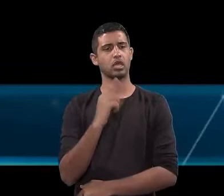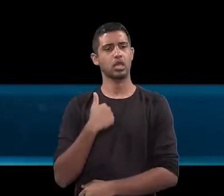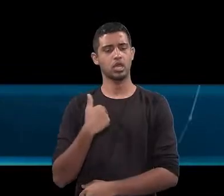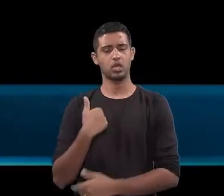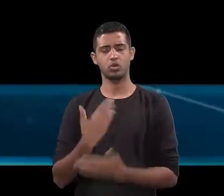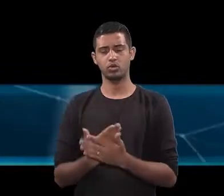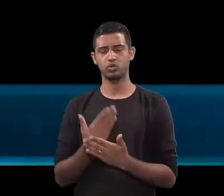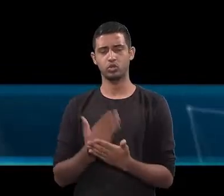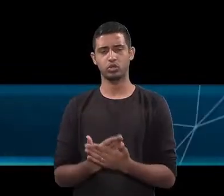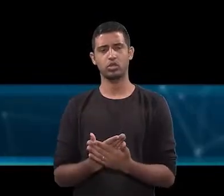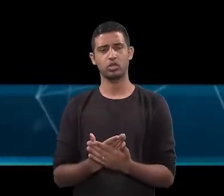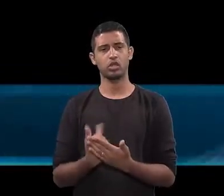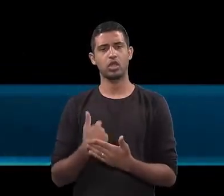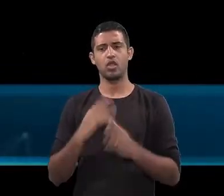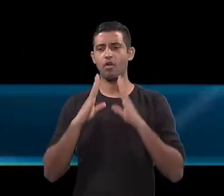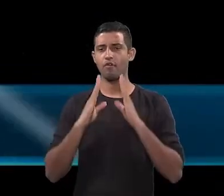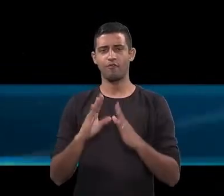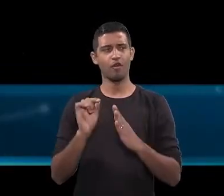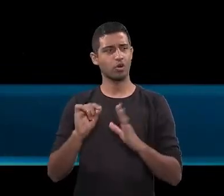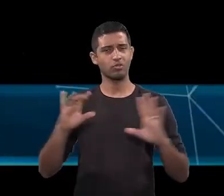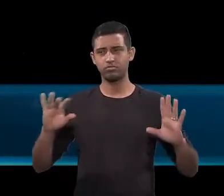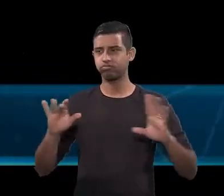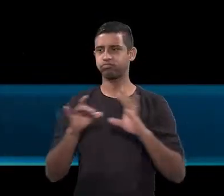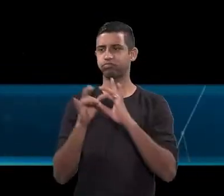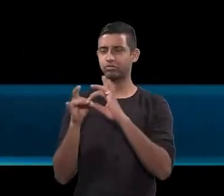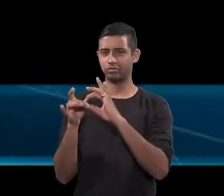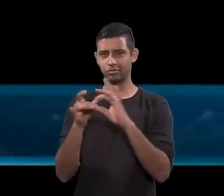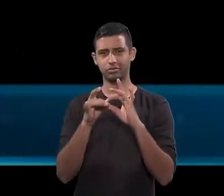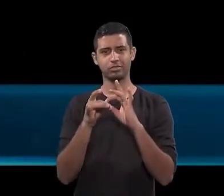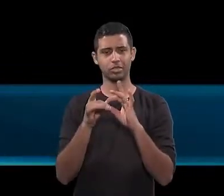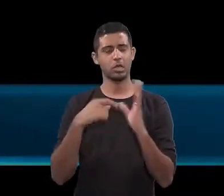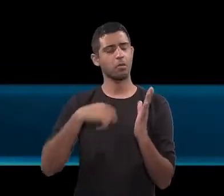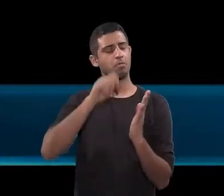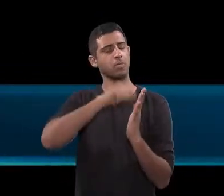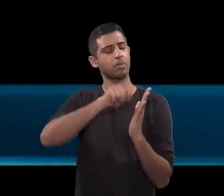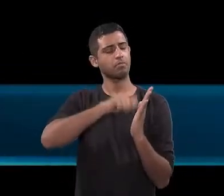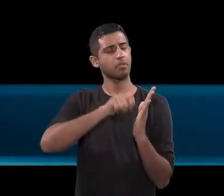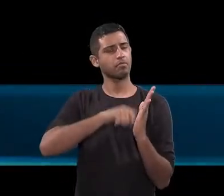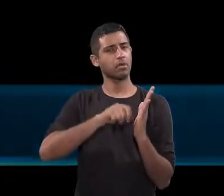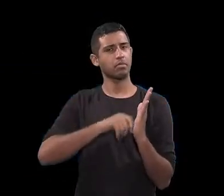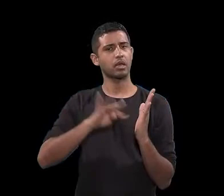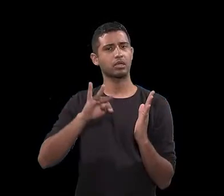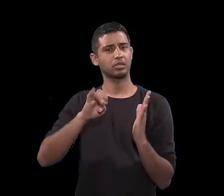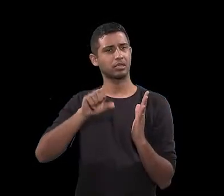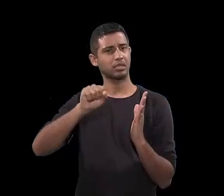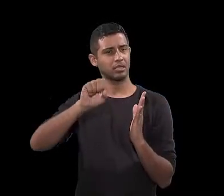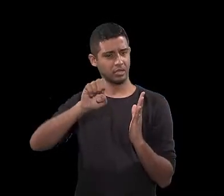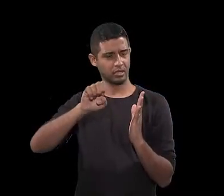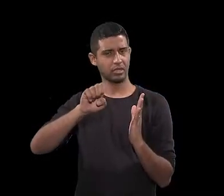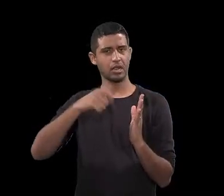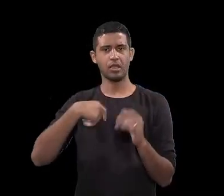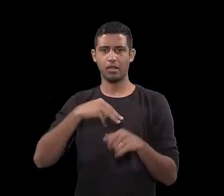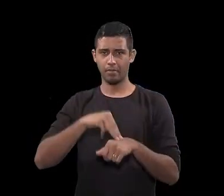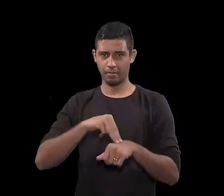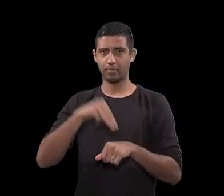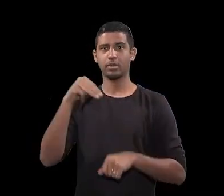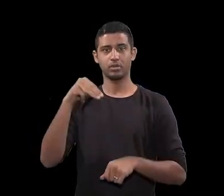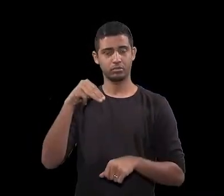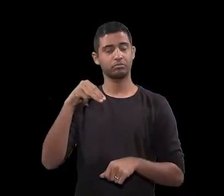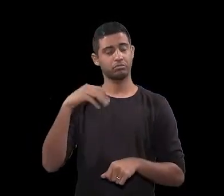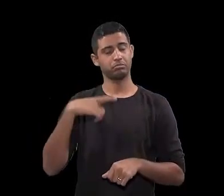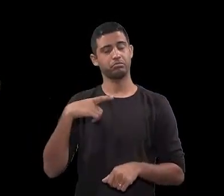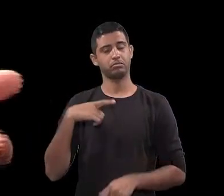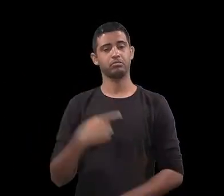tarefa como estudante é tratar de fortalecer esse ponto. Então eu escrevi minha tese de